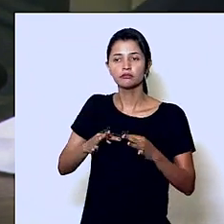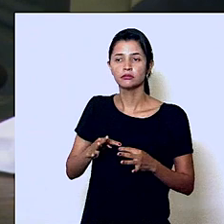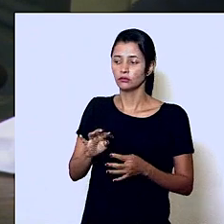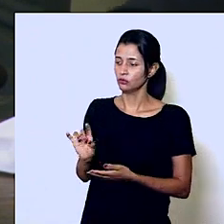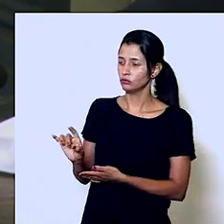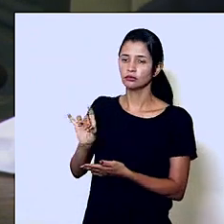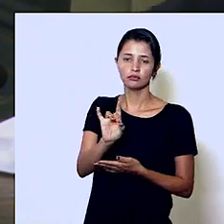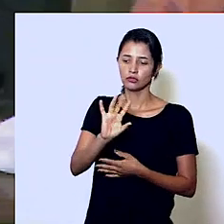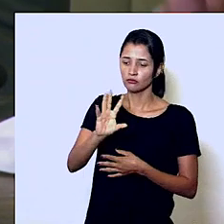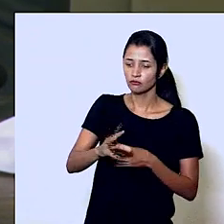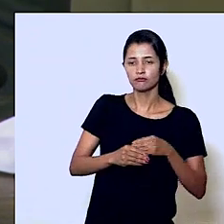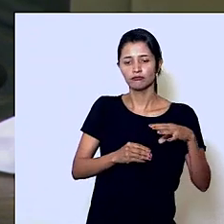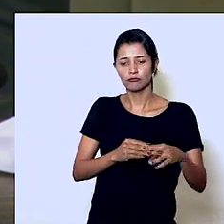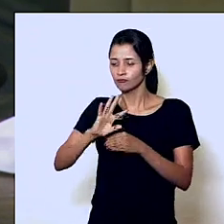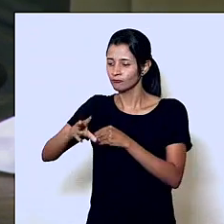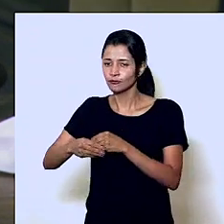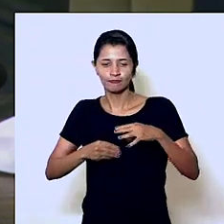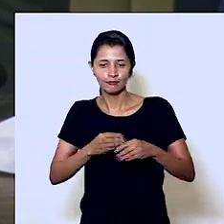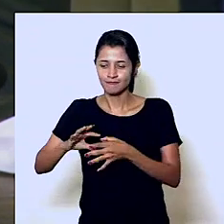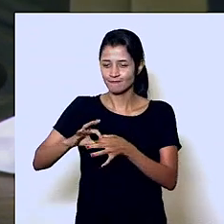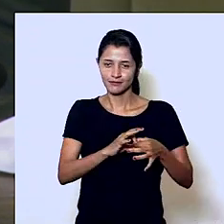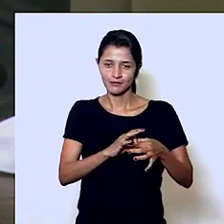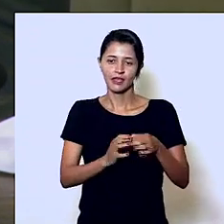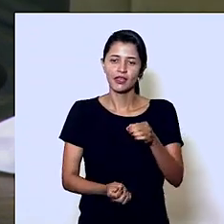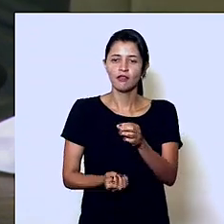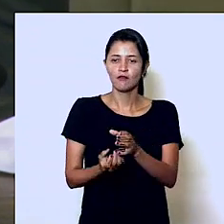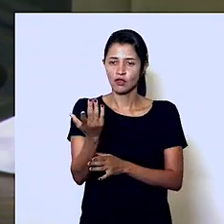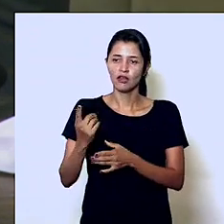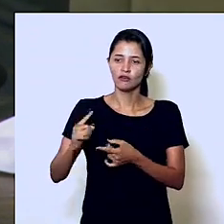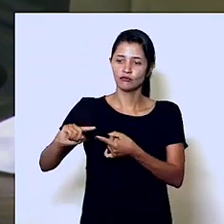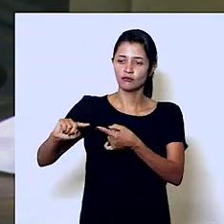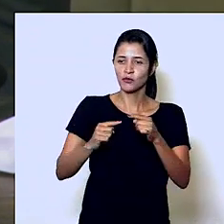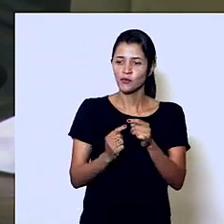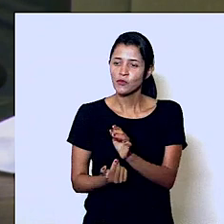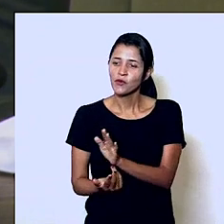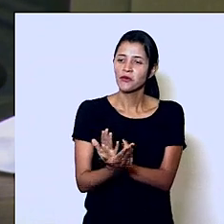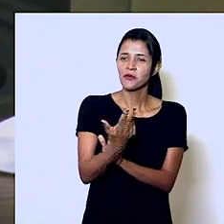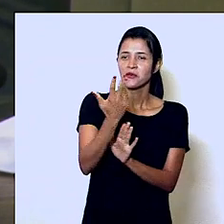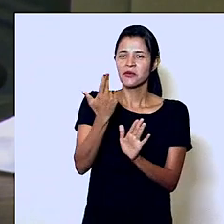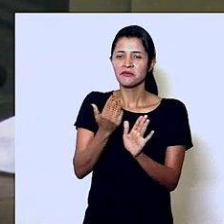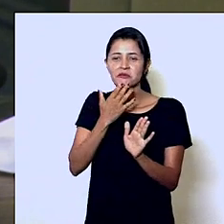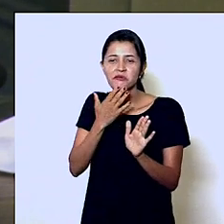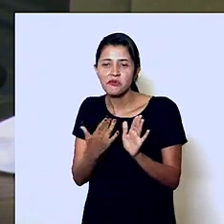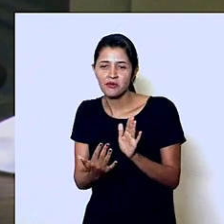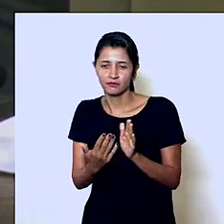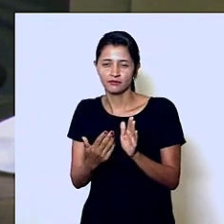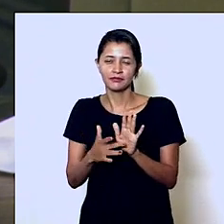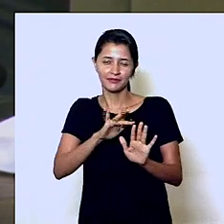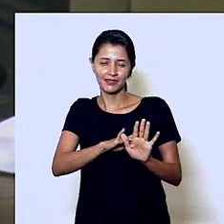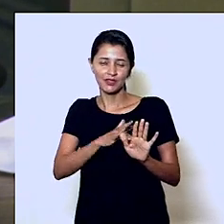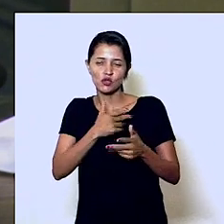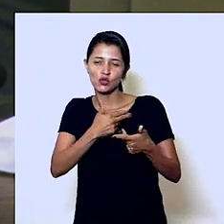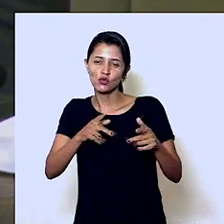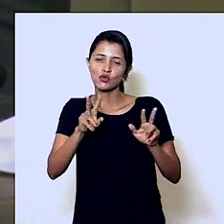complementaram, se integraram e foram formando um mosaico muito colorido sobre as ações e as realizações